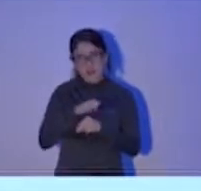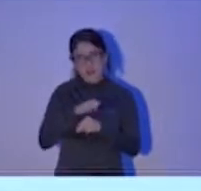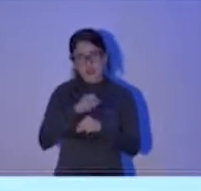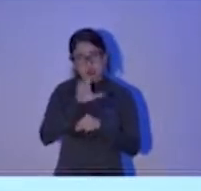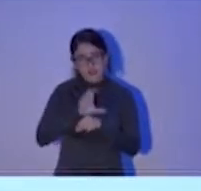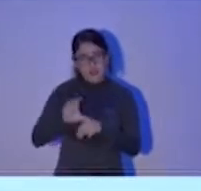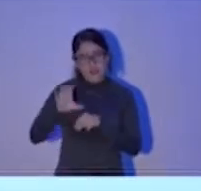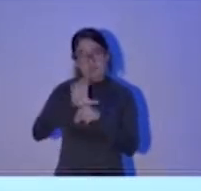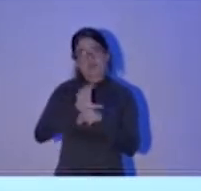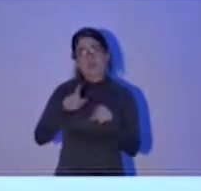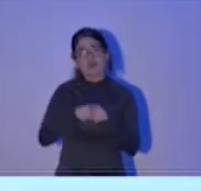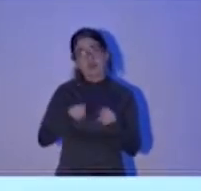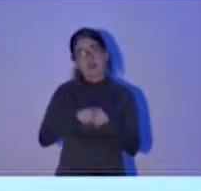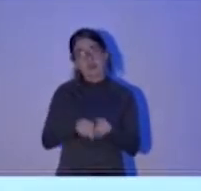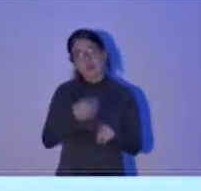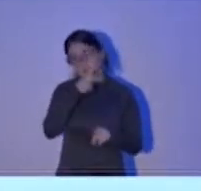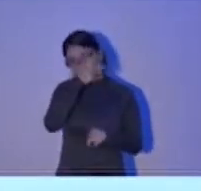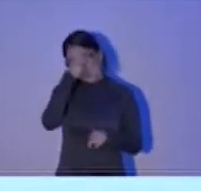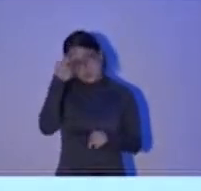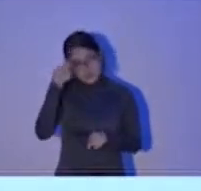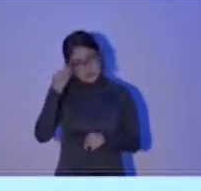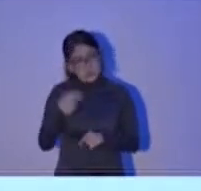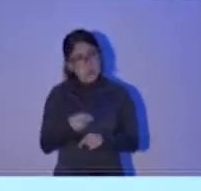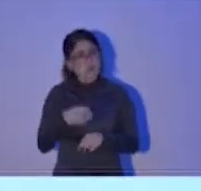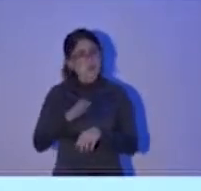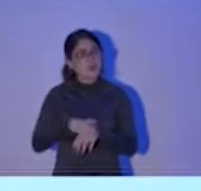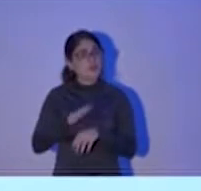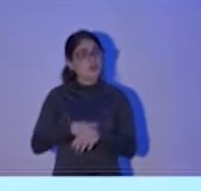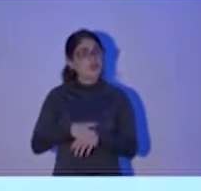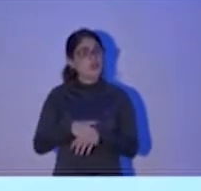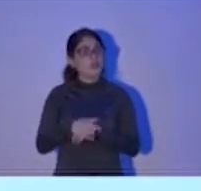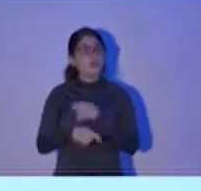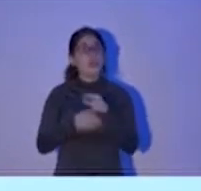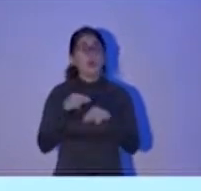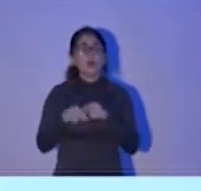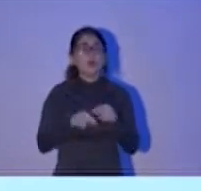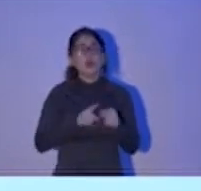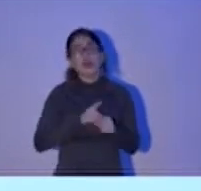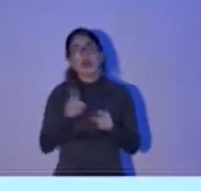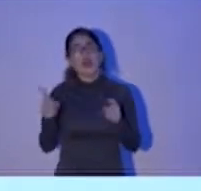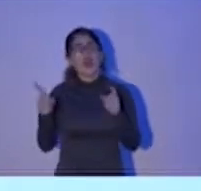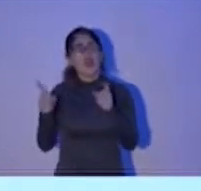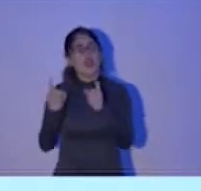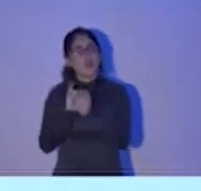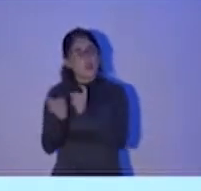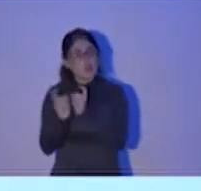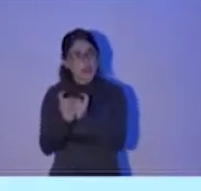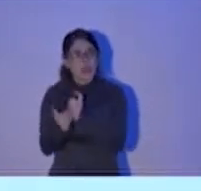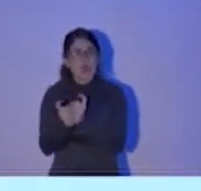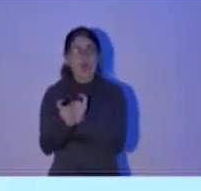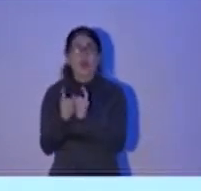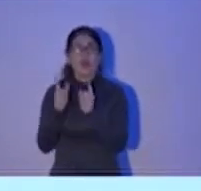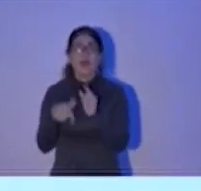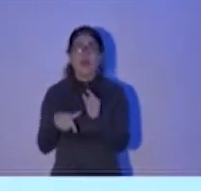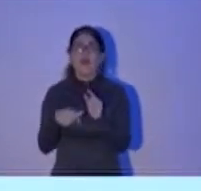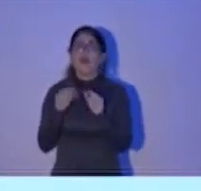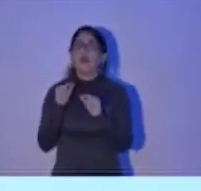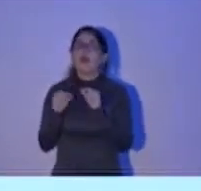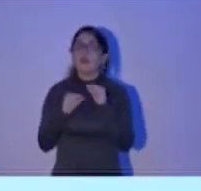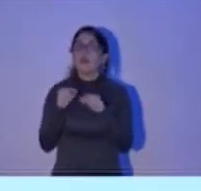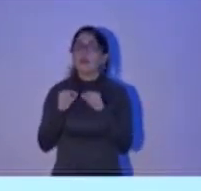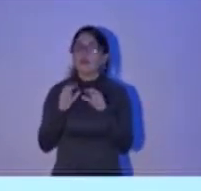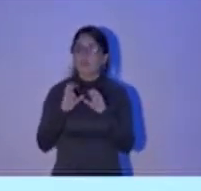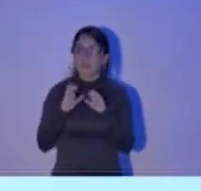e dos municípios. E o que foi feito nessa grande reunião é esse fortalecimento das estratégias